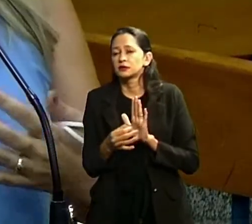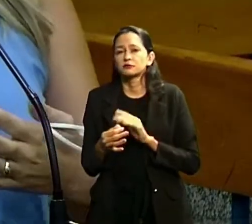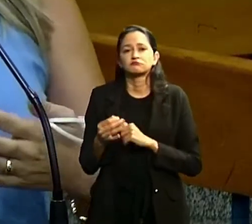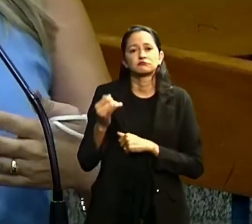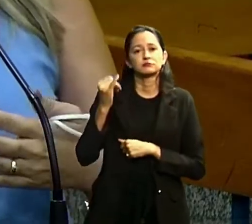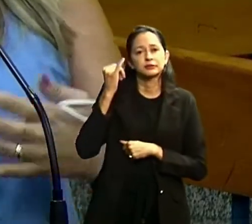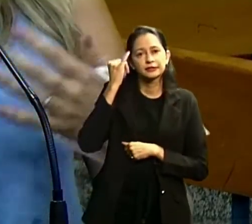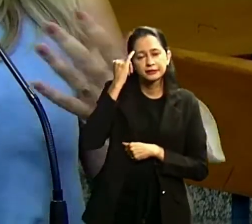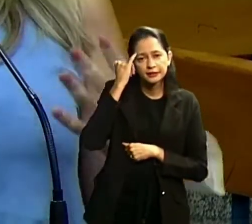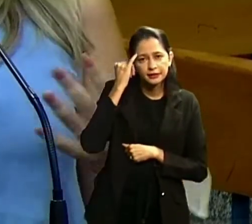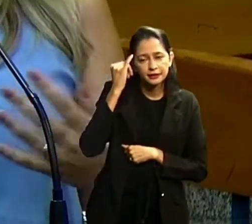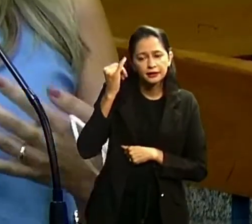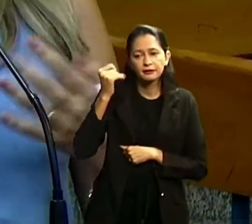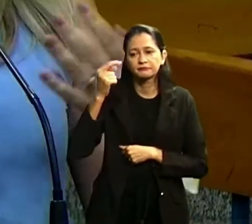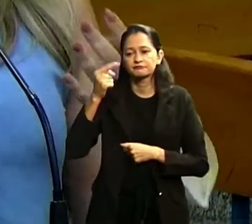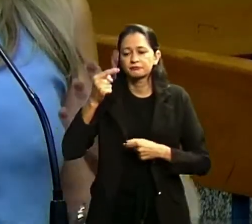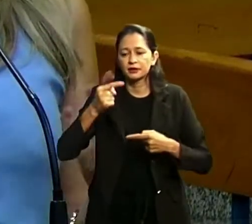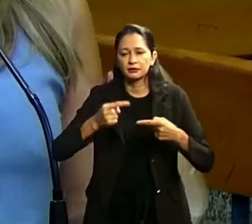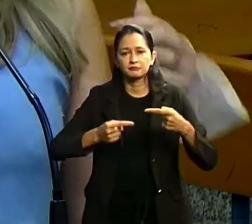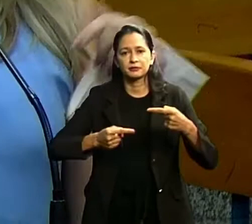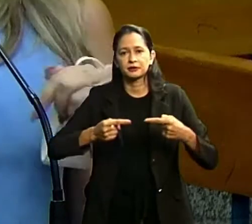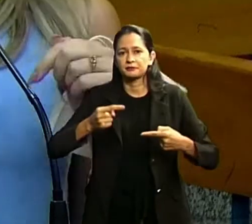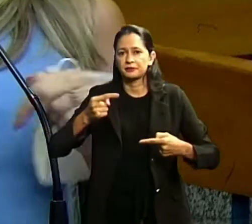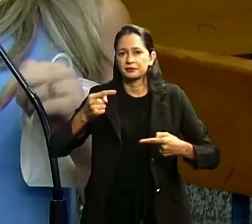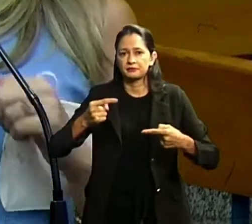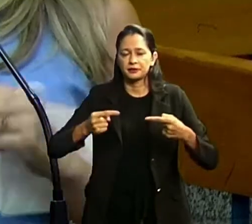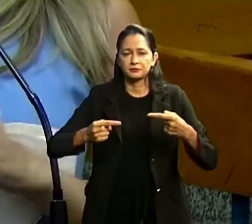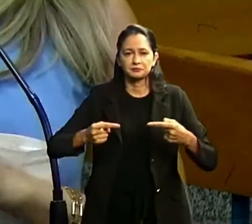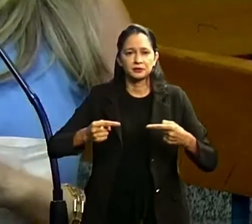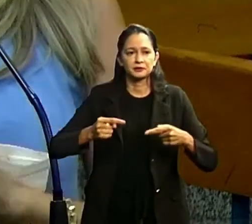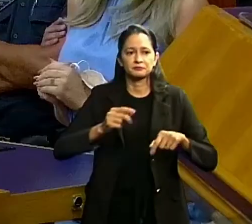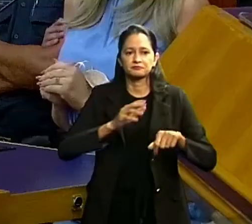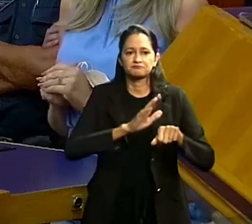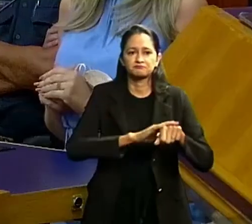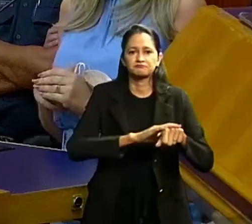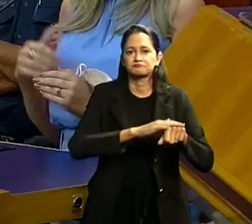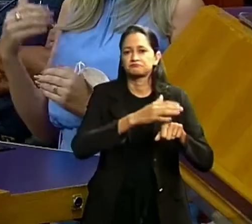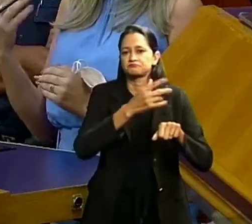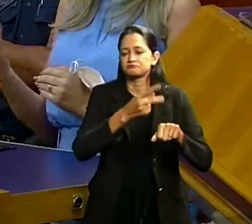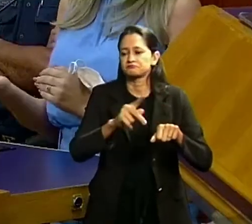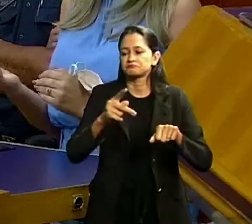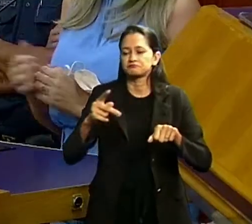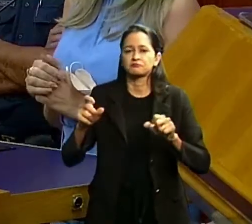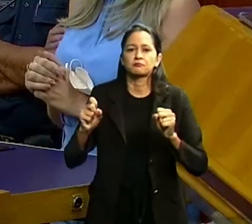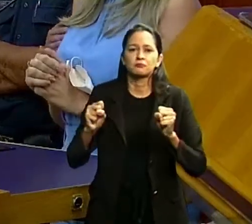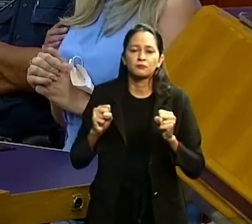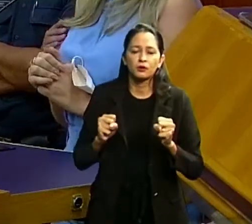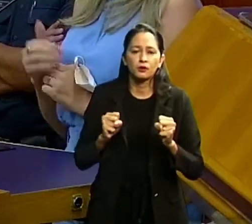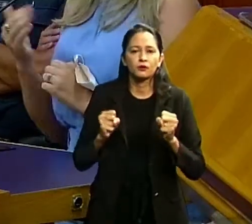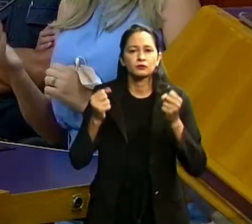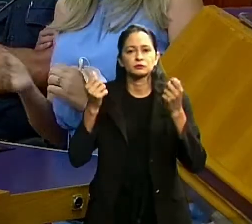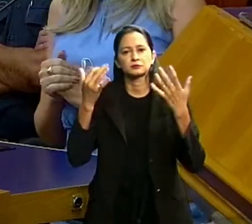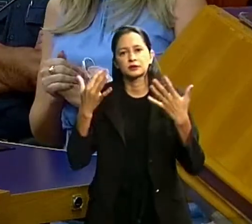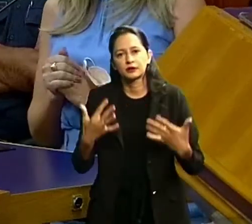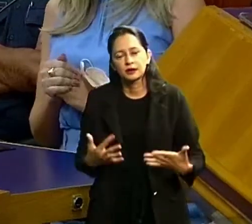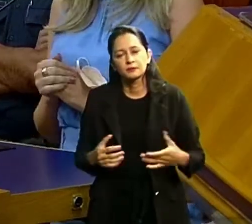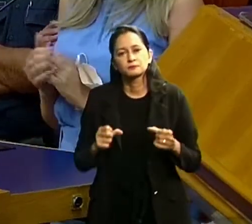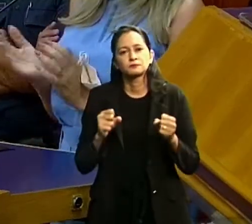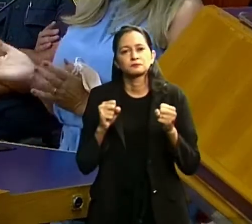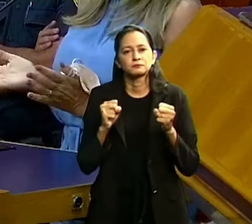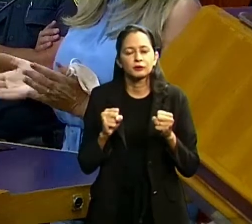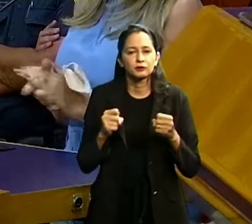sua livre autonomia e autoridade naquele momento de falar, de